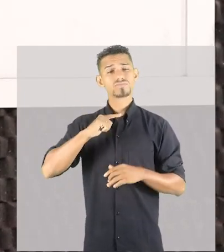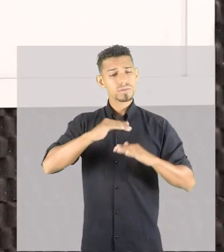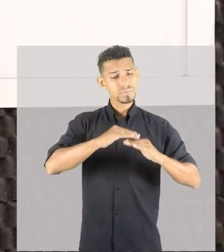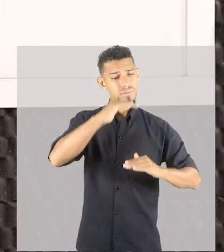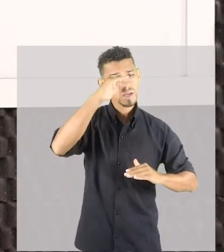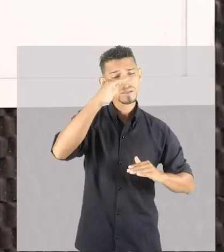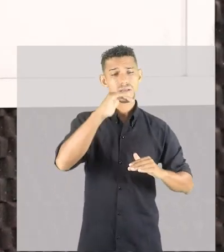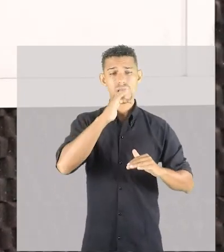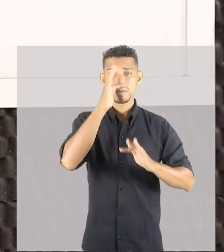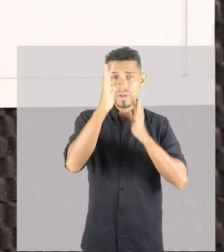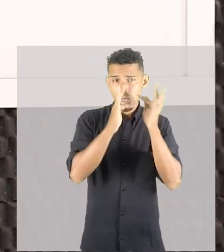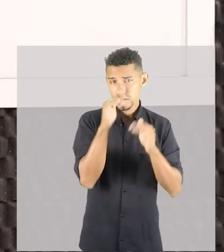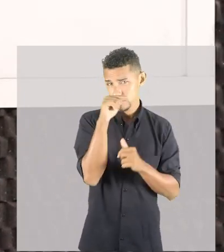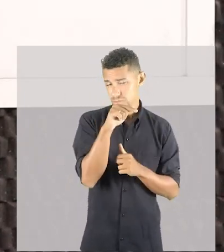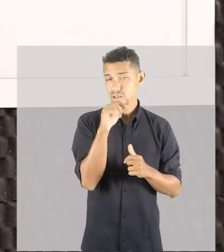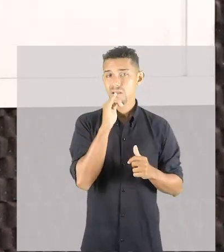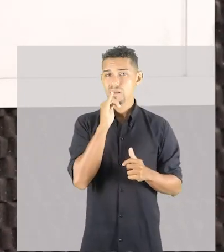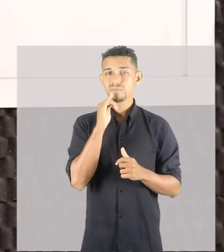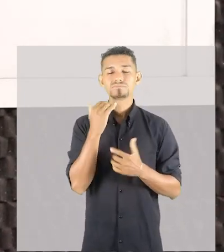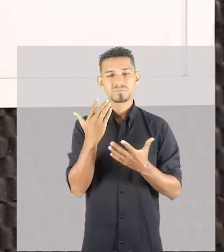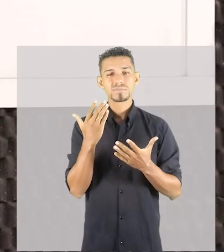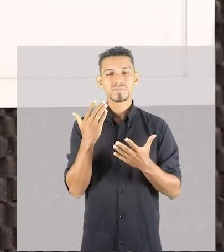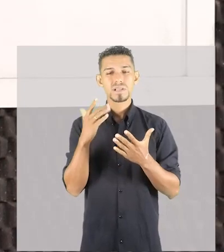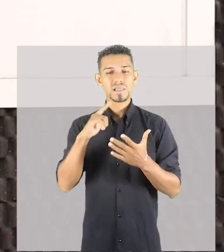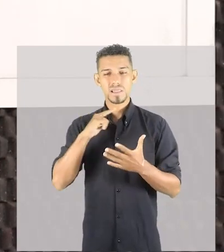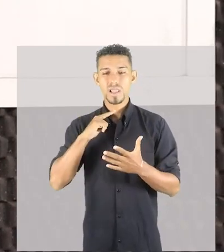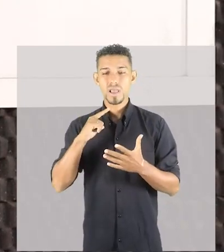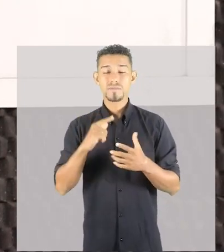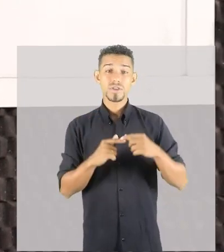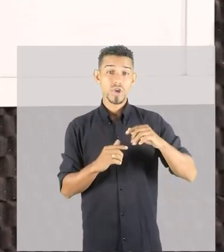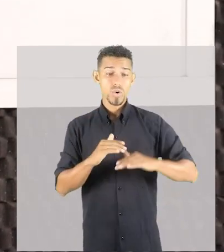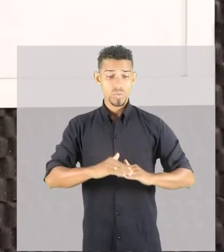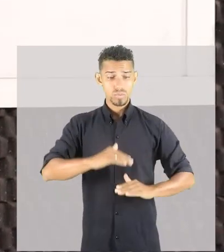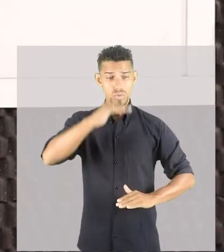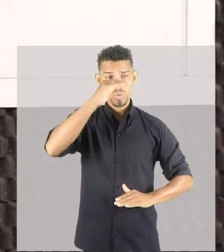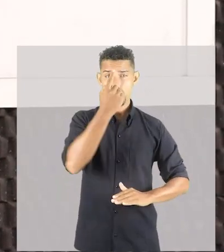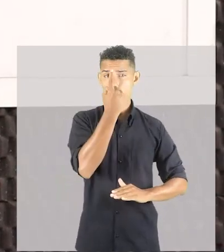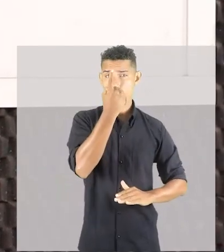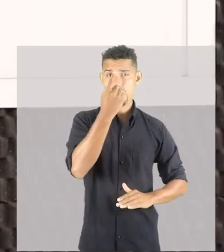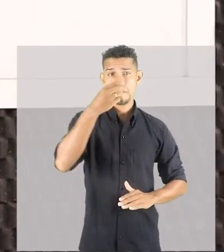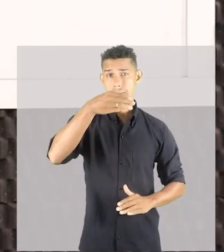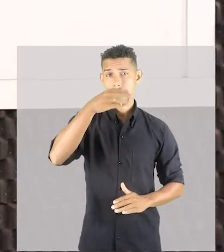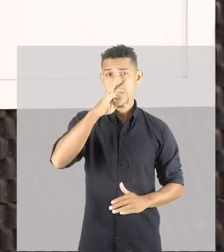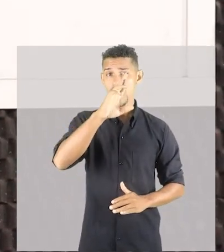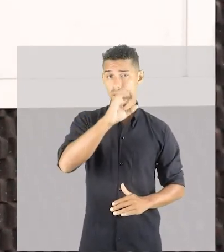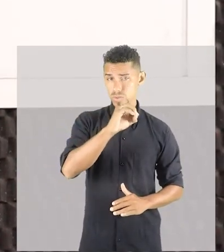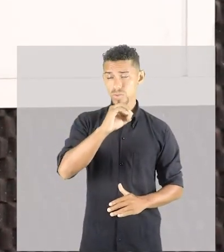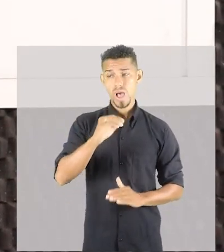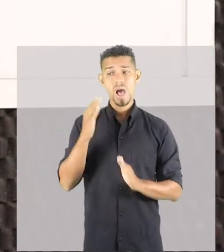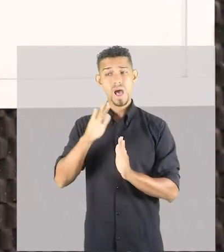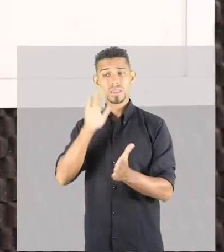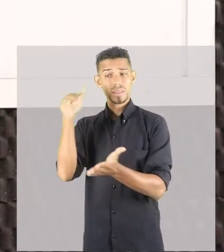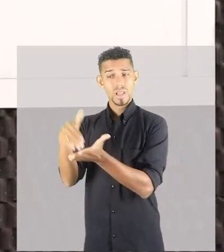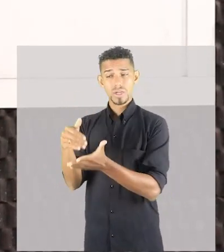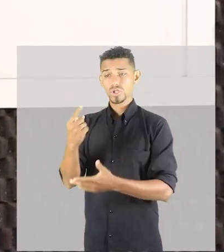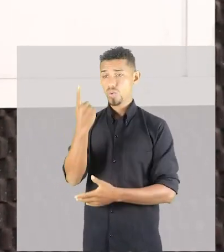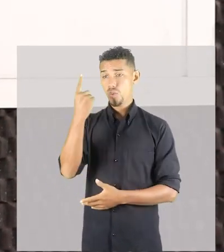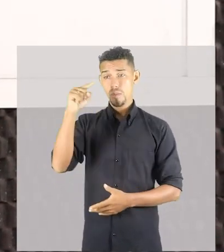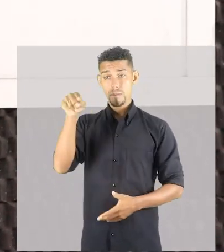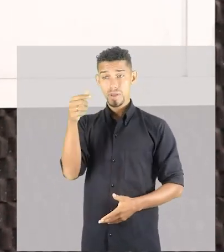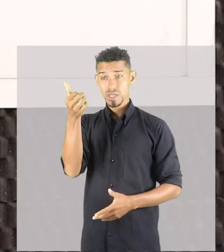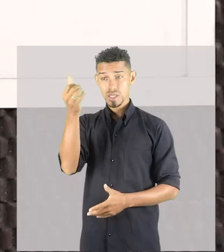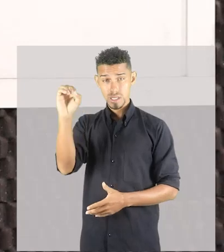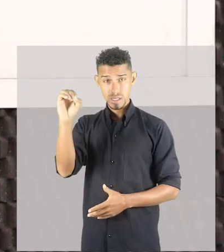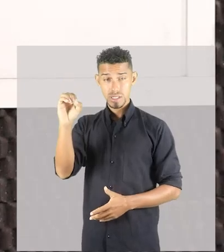crescimento dessa planta. A questão fala para você que ela vai de 1 metro até 1,60 m. E também fala para você que eu